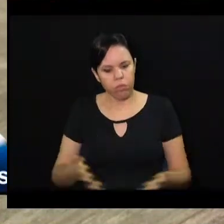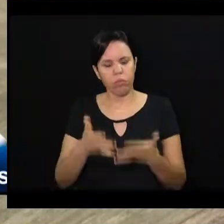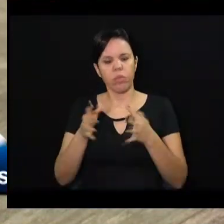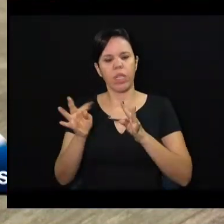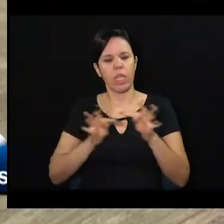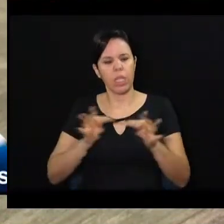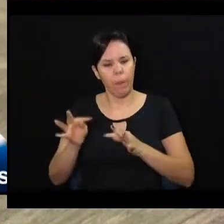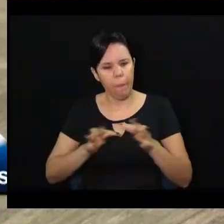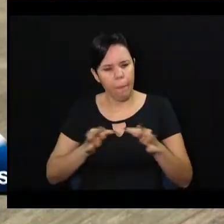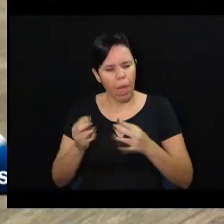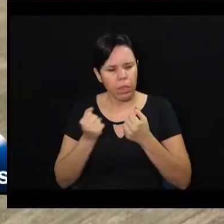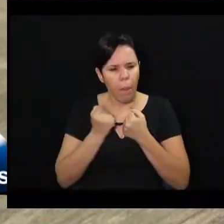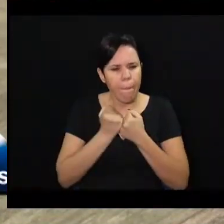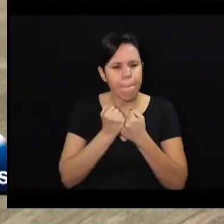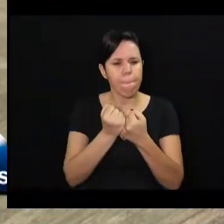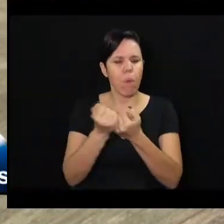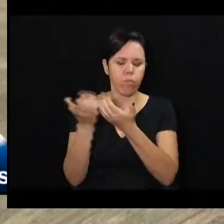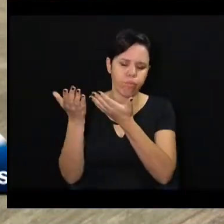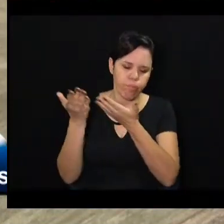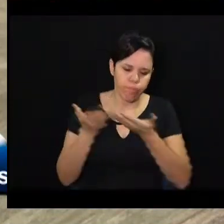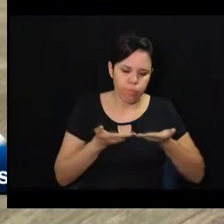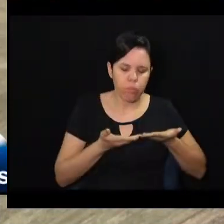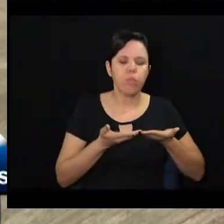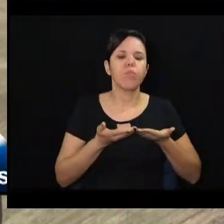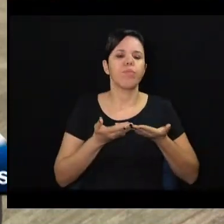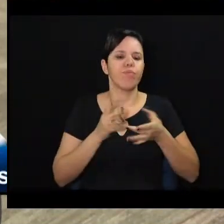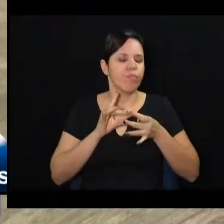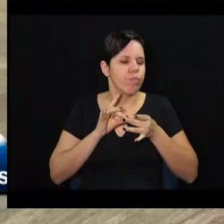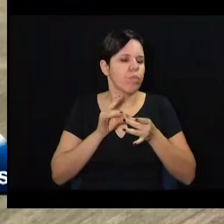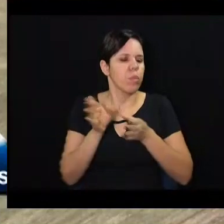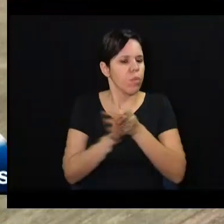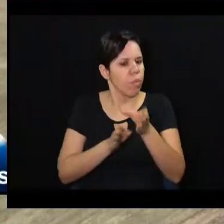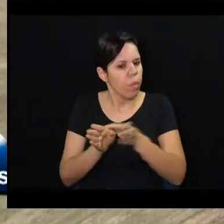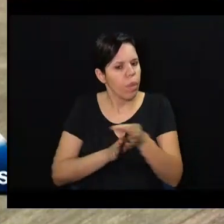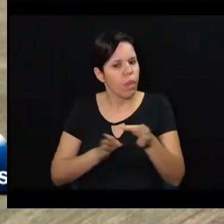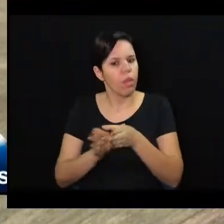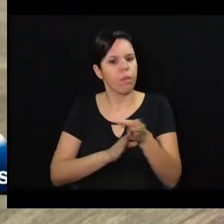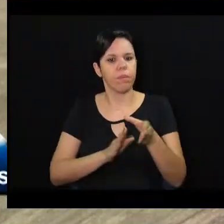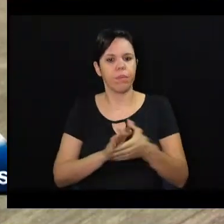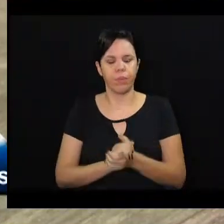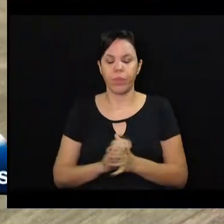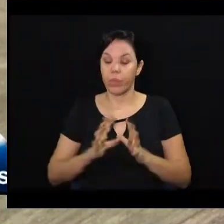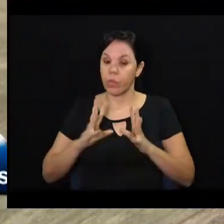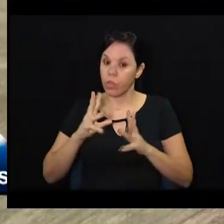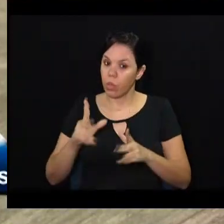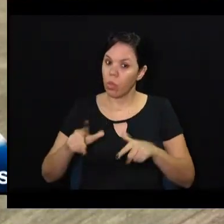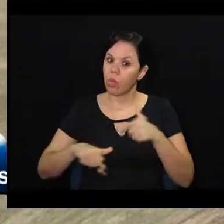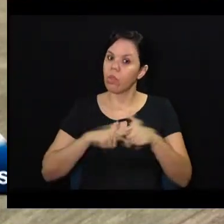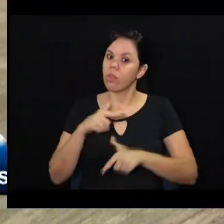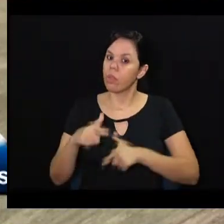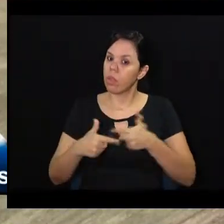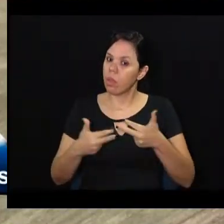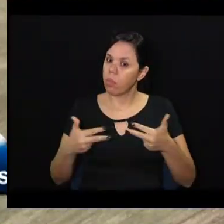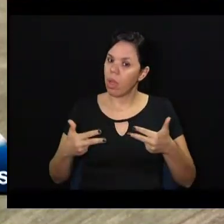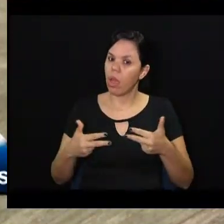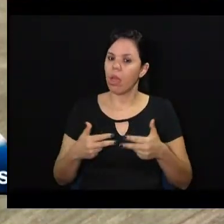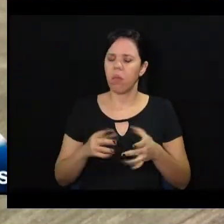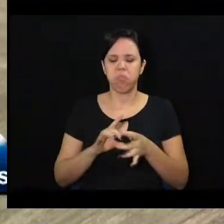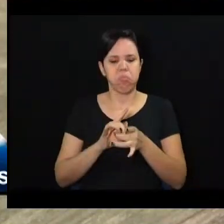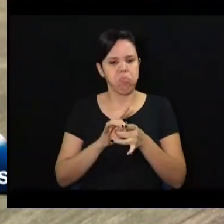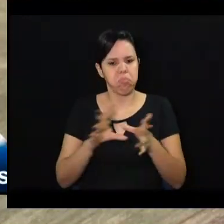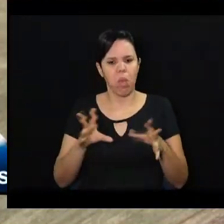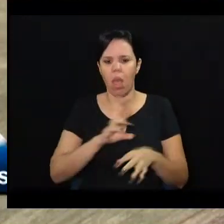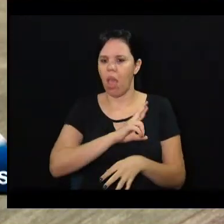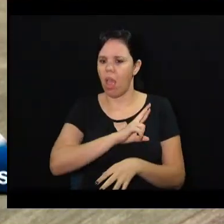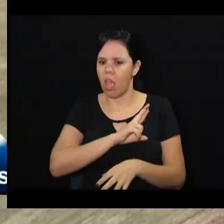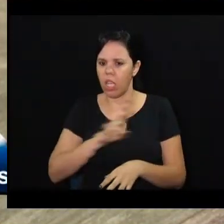tratamento, de amparo, de acolhimento, de orientação. Então, todos esses trabalhos, independente de religião, é